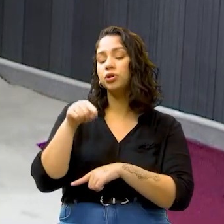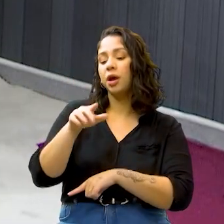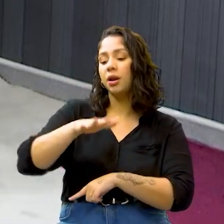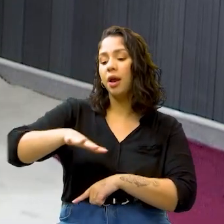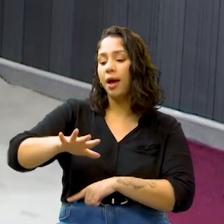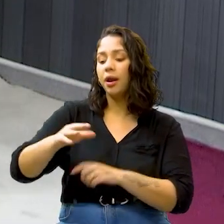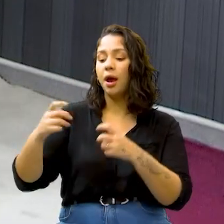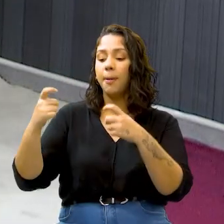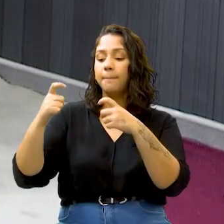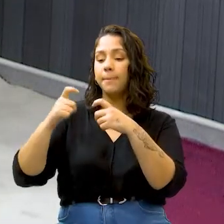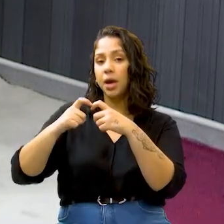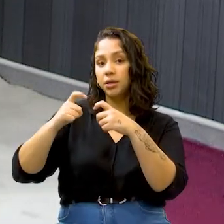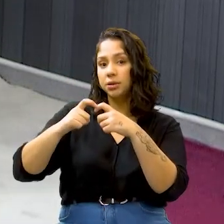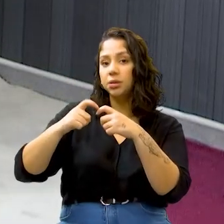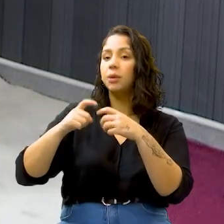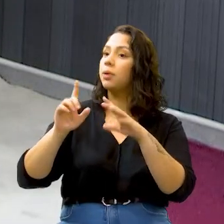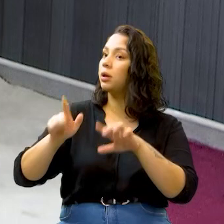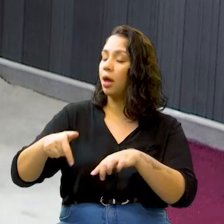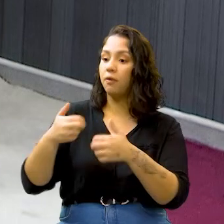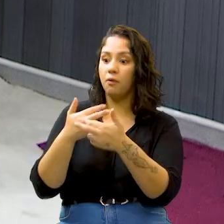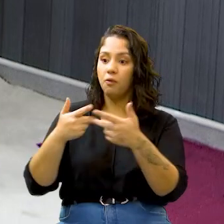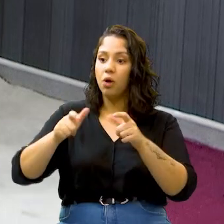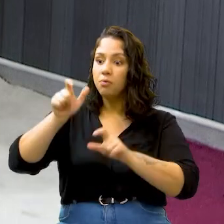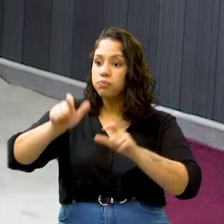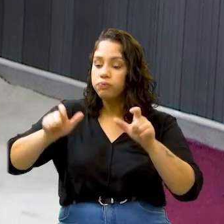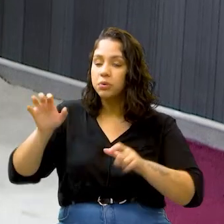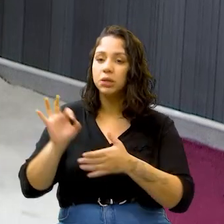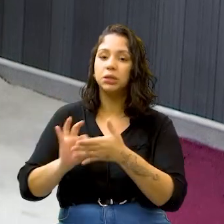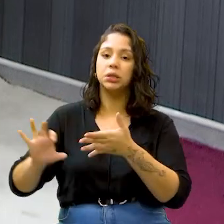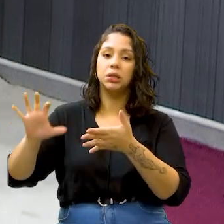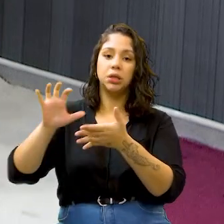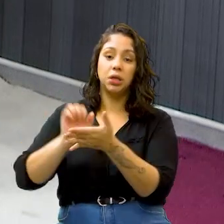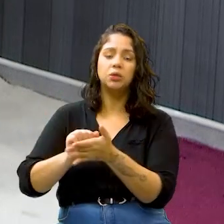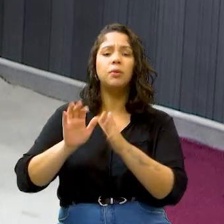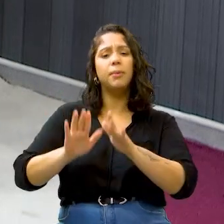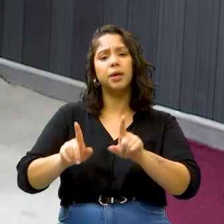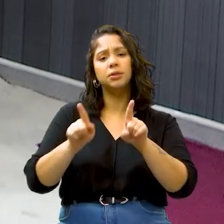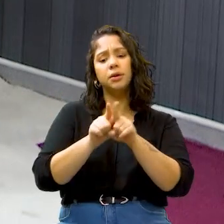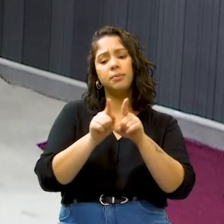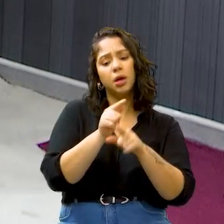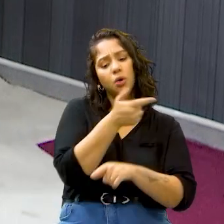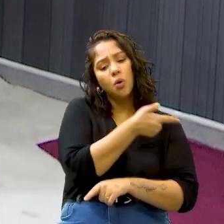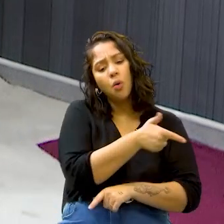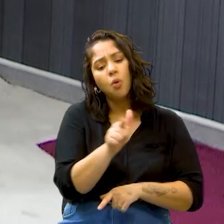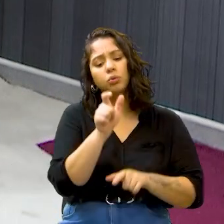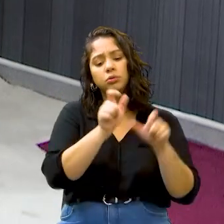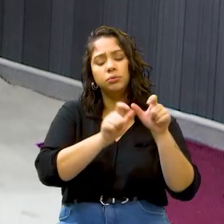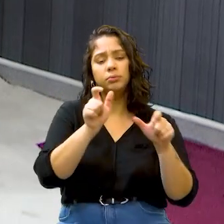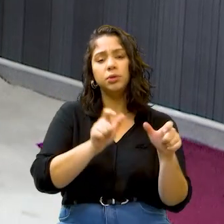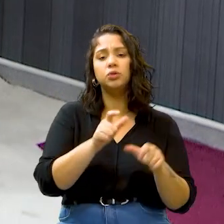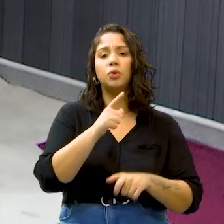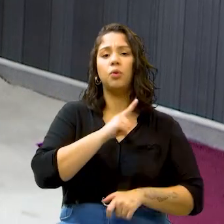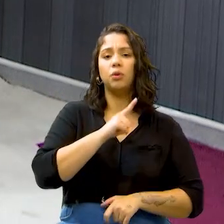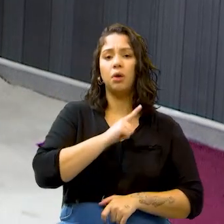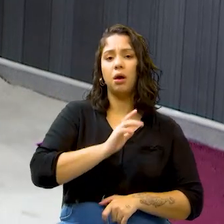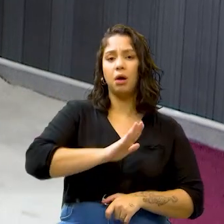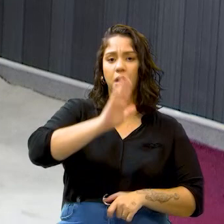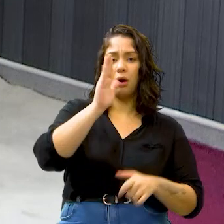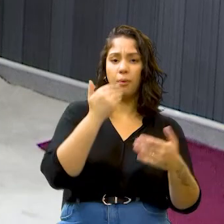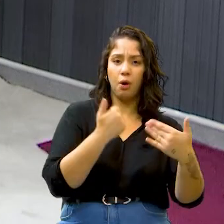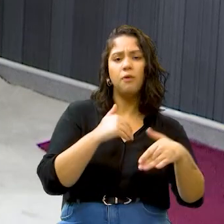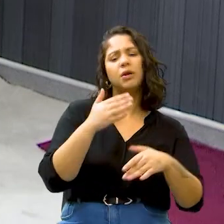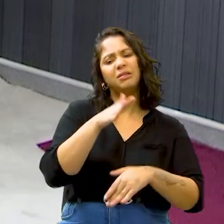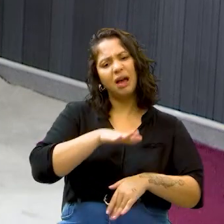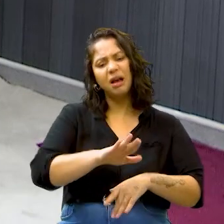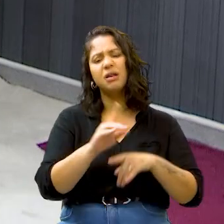né Por causa do curso de medicina que dá um número muito expressivo de candidatos inscritos mas temos os outros candidatos também mesmo pessoal da